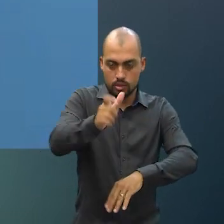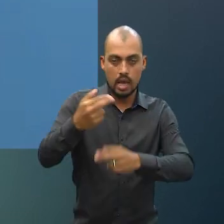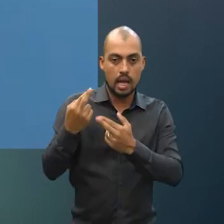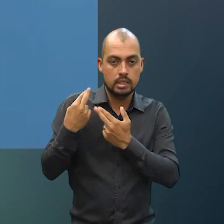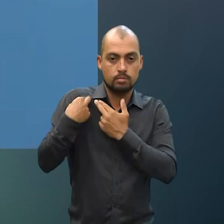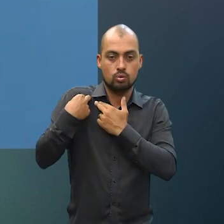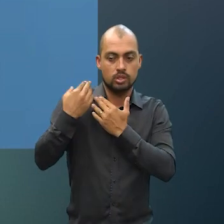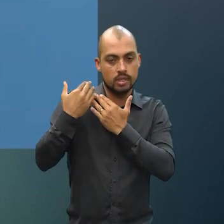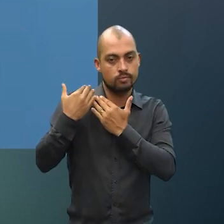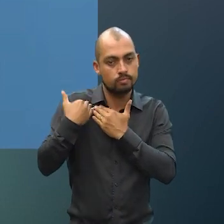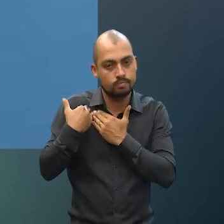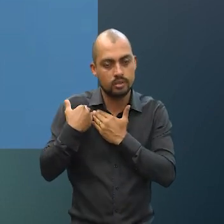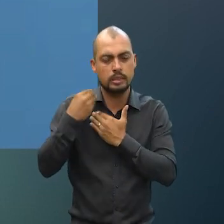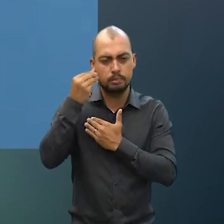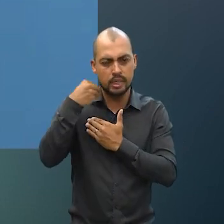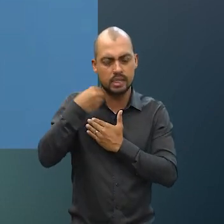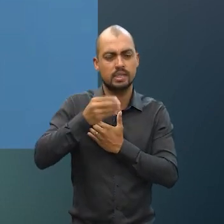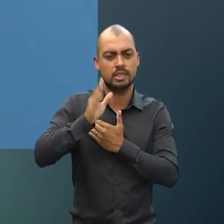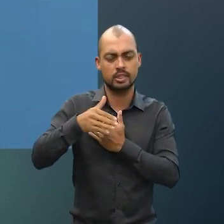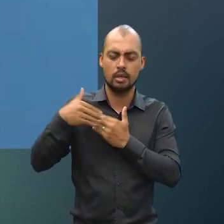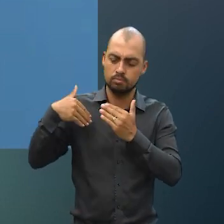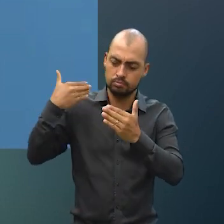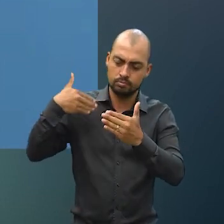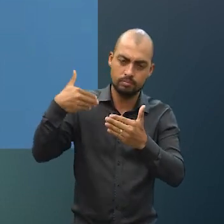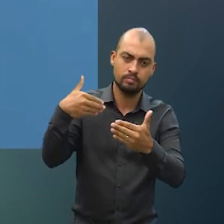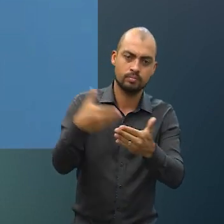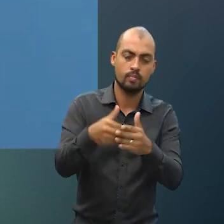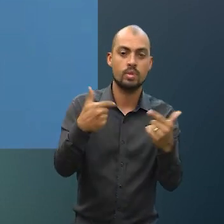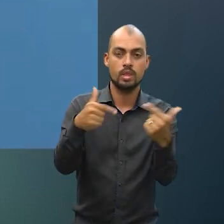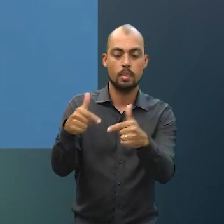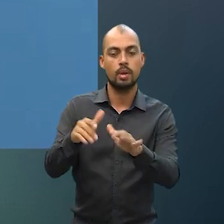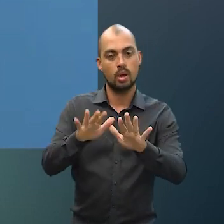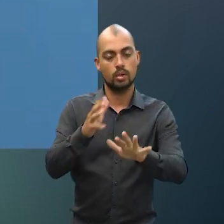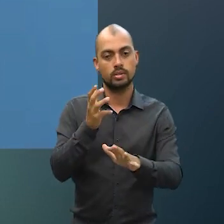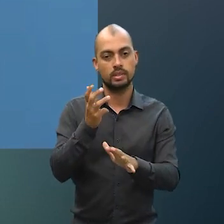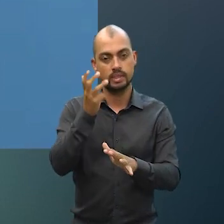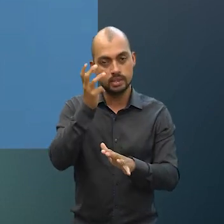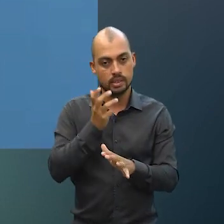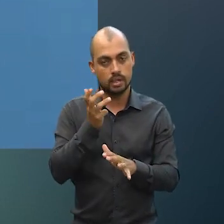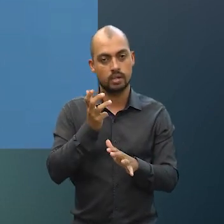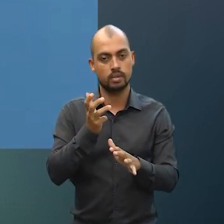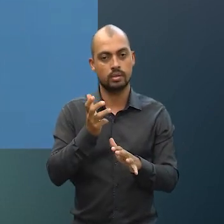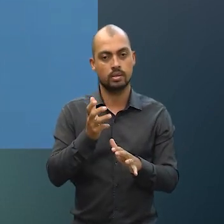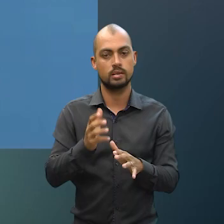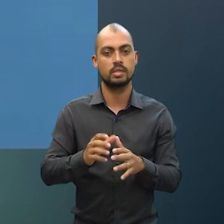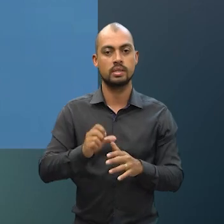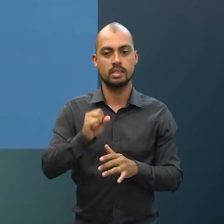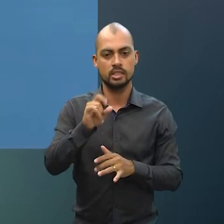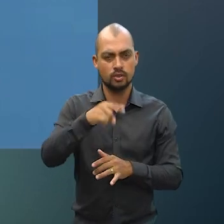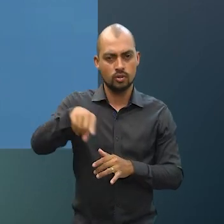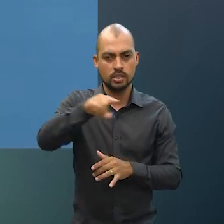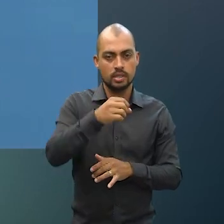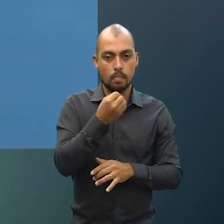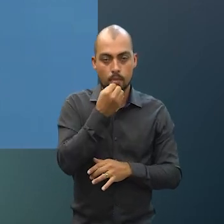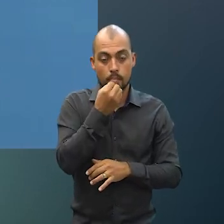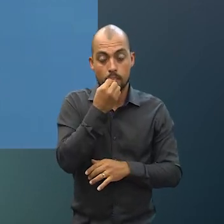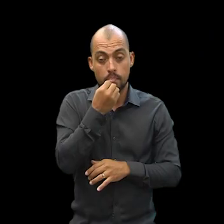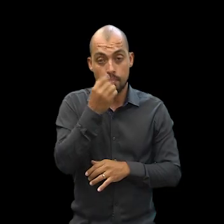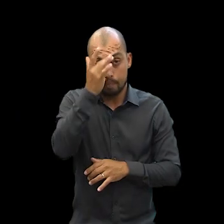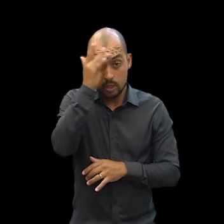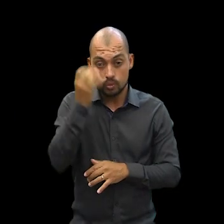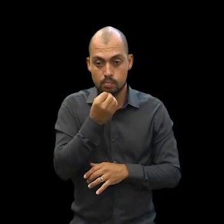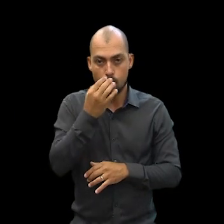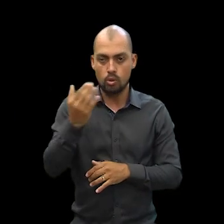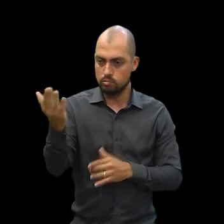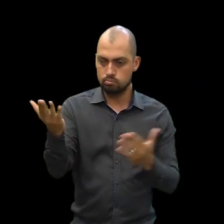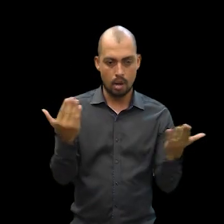pessoas com grande experiência de mercado. E quando você se cerca de pessoas boas, a probabilidade do seu plano dar certo, ela se